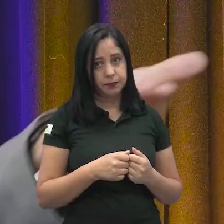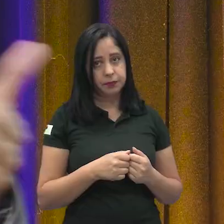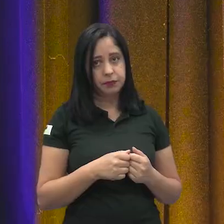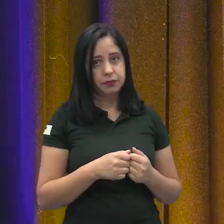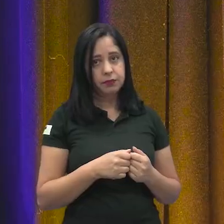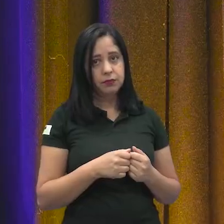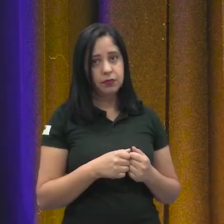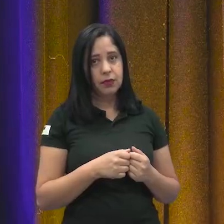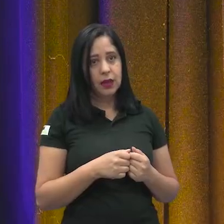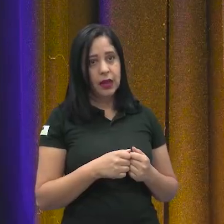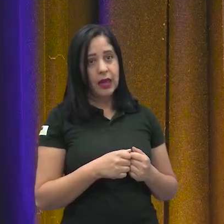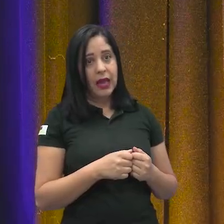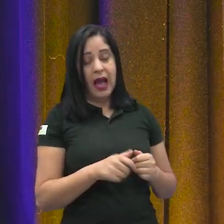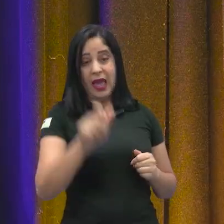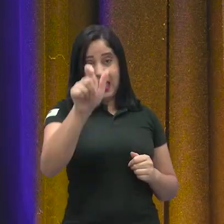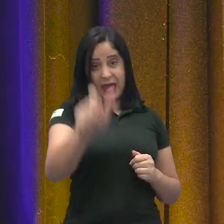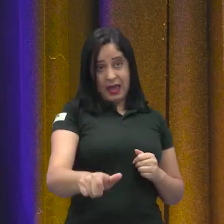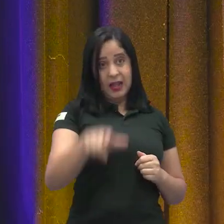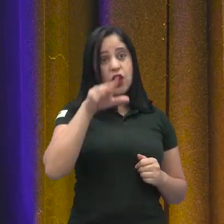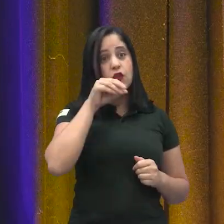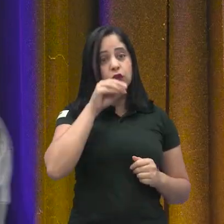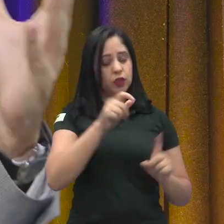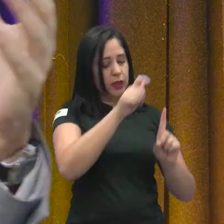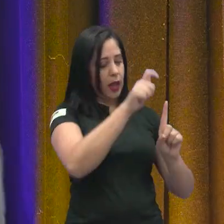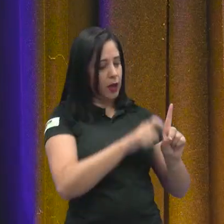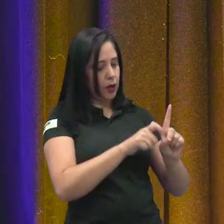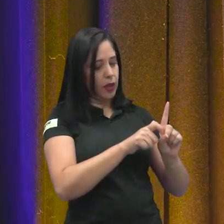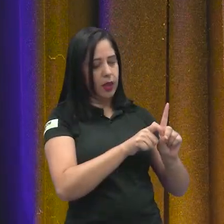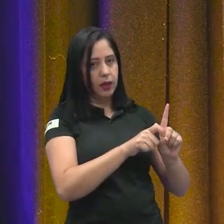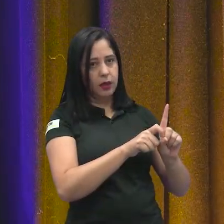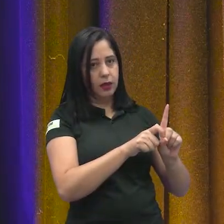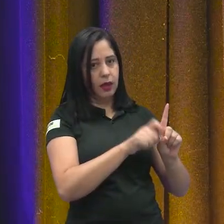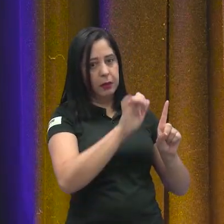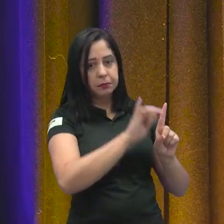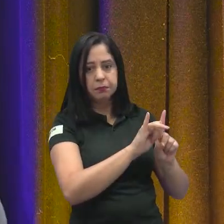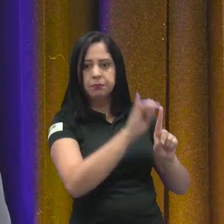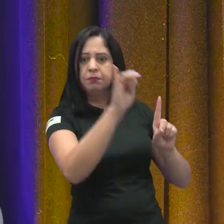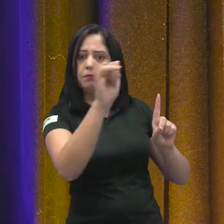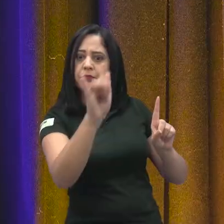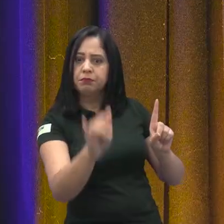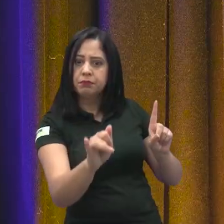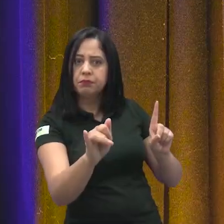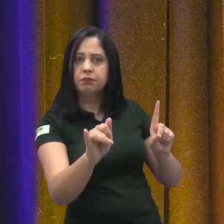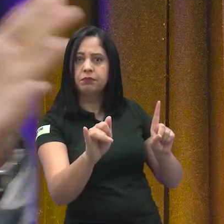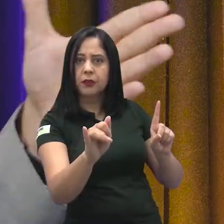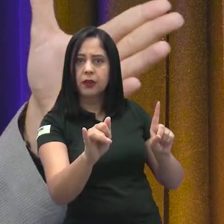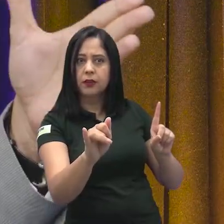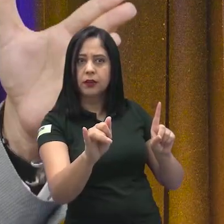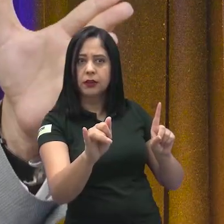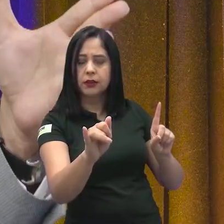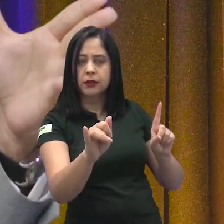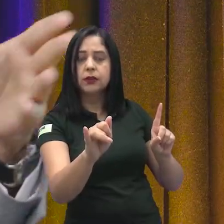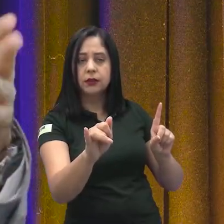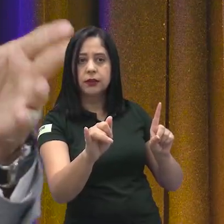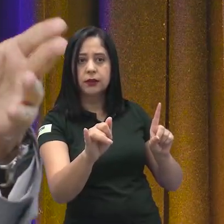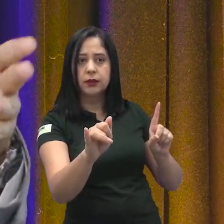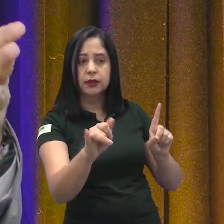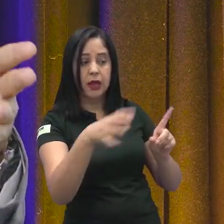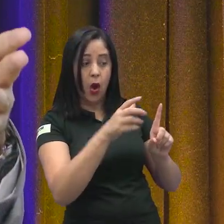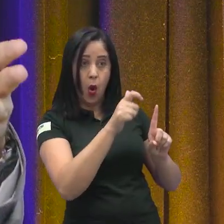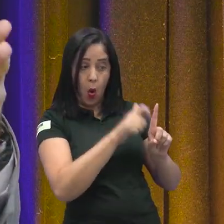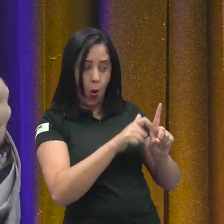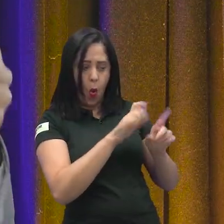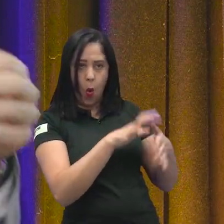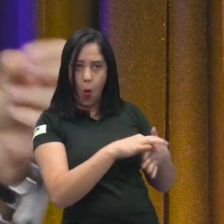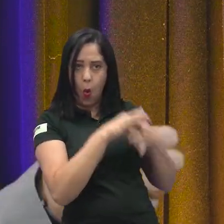aquela pessoa pode complementar, né, a sua análise, a sua decisão. Então, o autoconhecimento é fundamental. Um líder sem